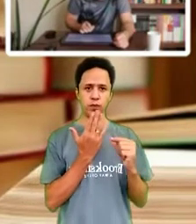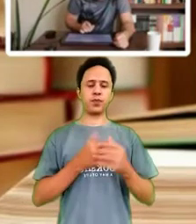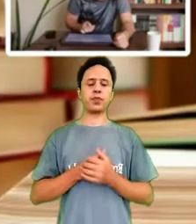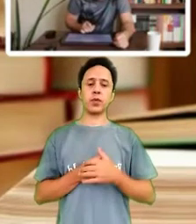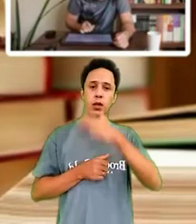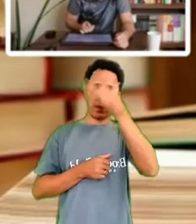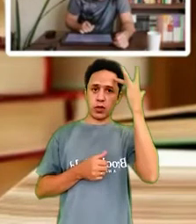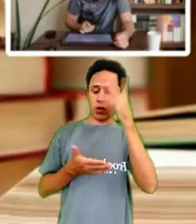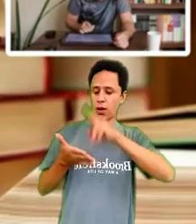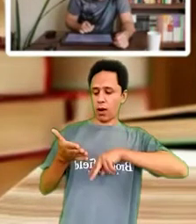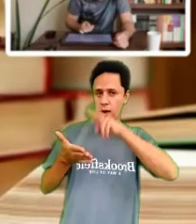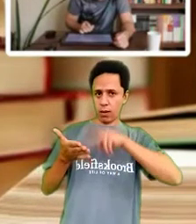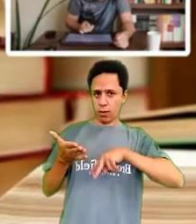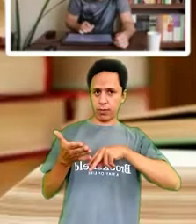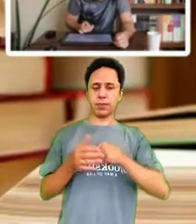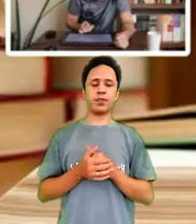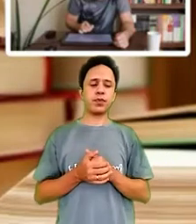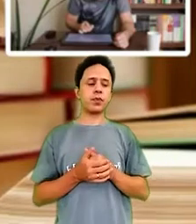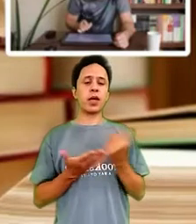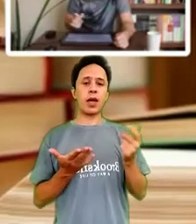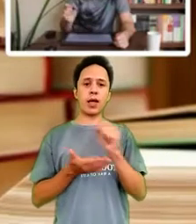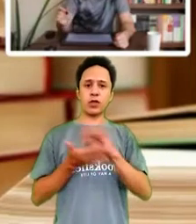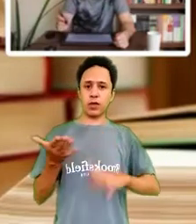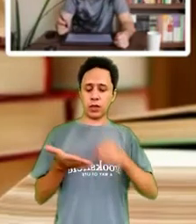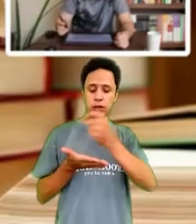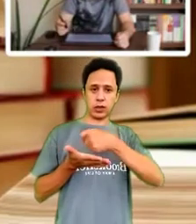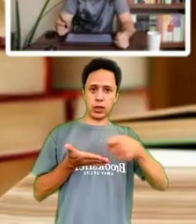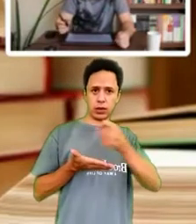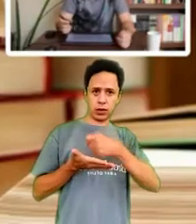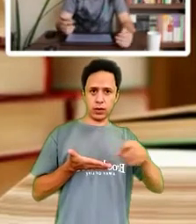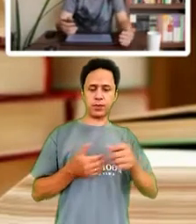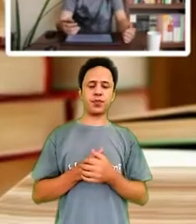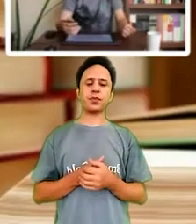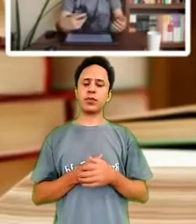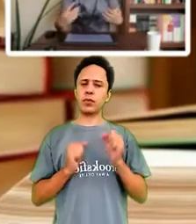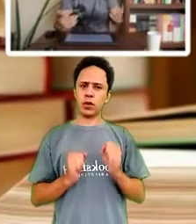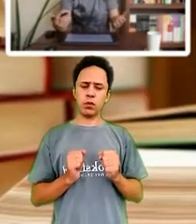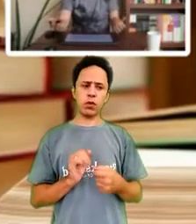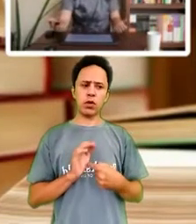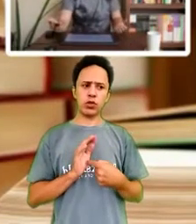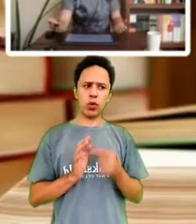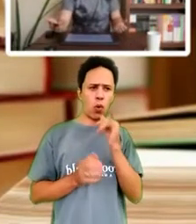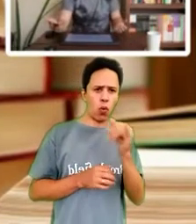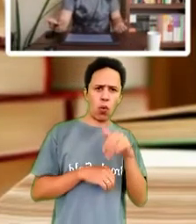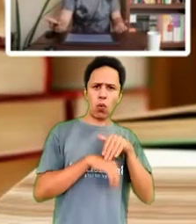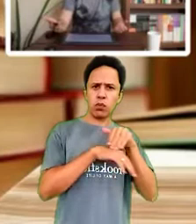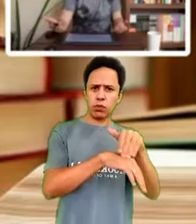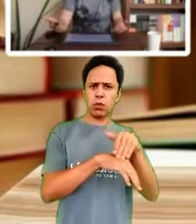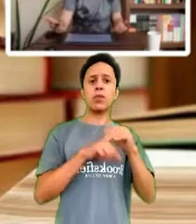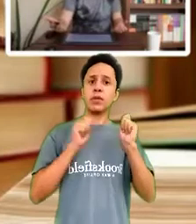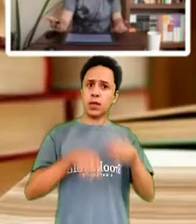e, aqui no caso, leitor, já que estamos falando de uma atividade escrita. Você pode se dirigir ao leitor nesse texto,